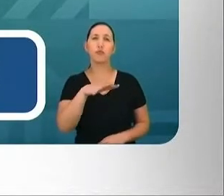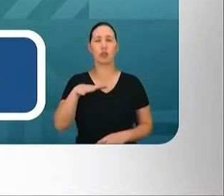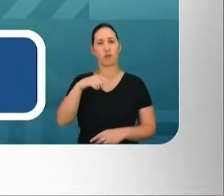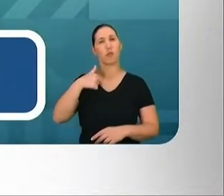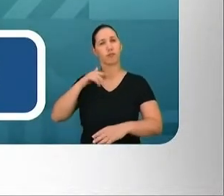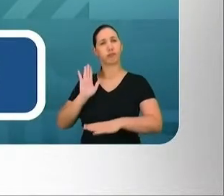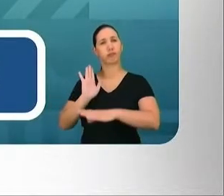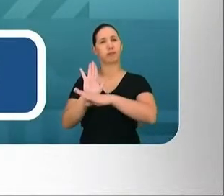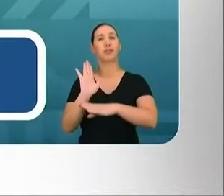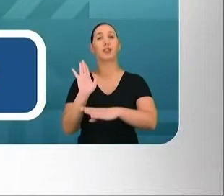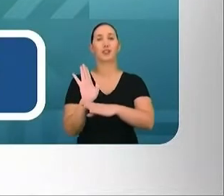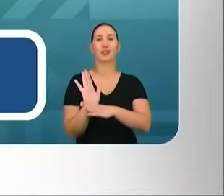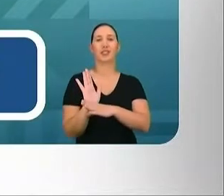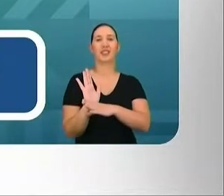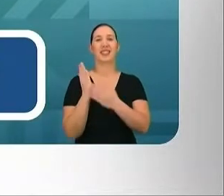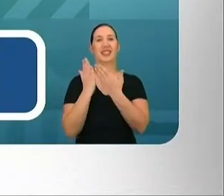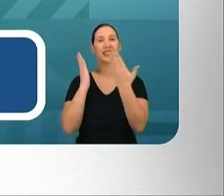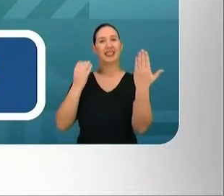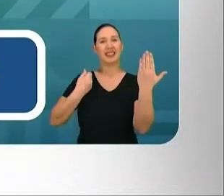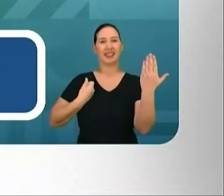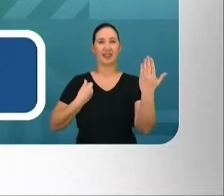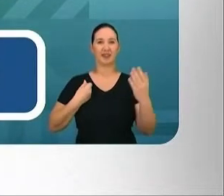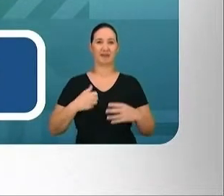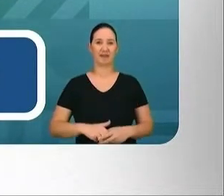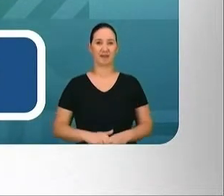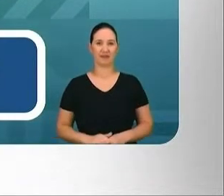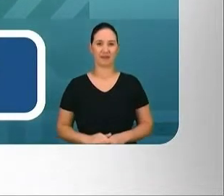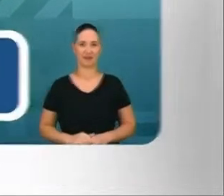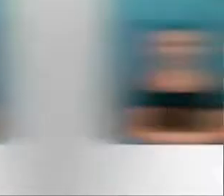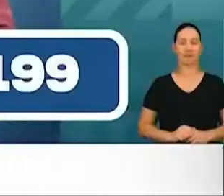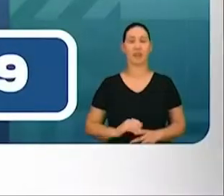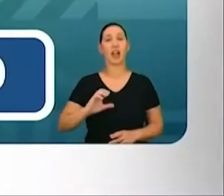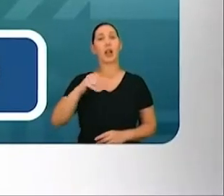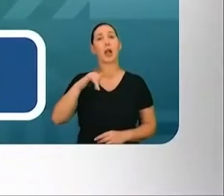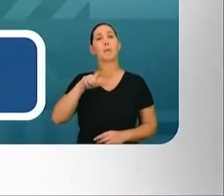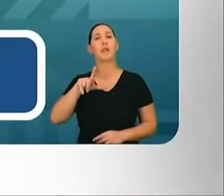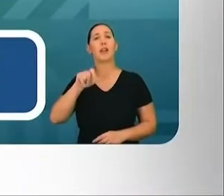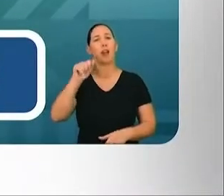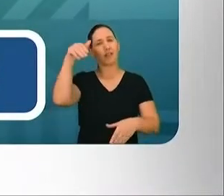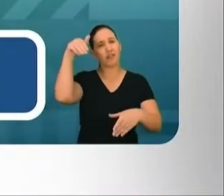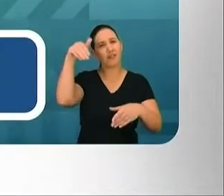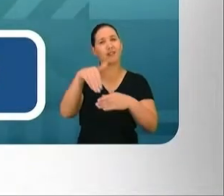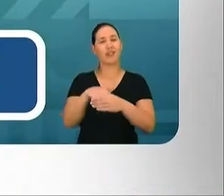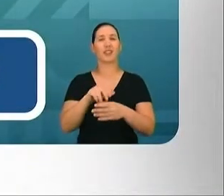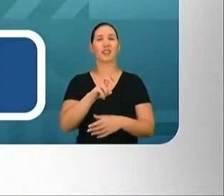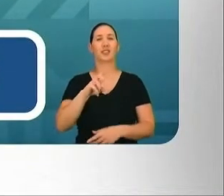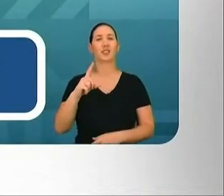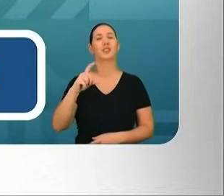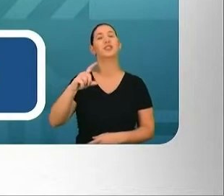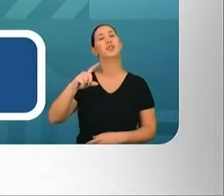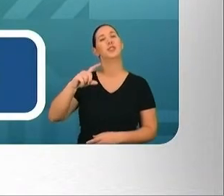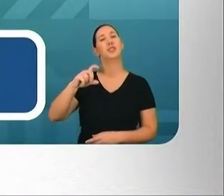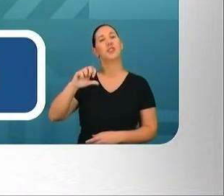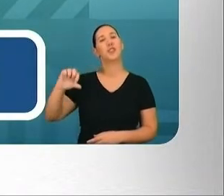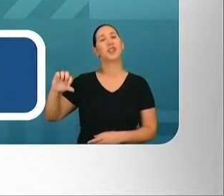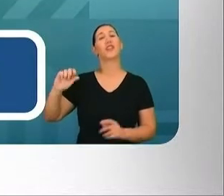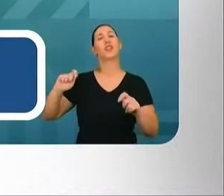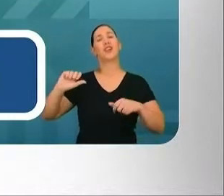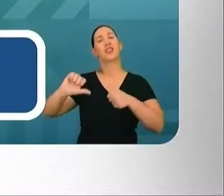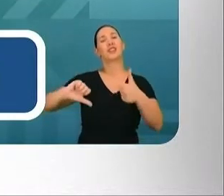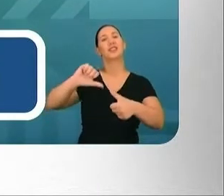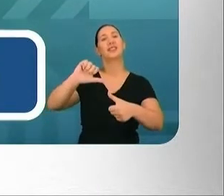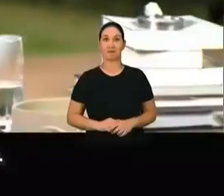região, conte sempre comigo. Flavinho Apermag, 5123. Camila Garcia, vote 5199, é o número